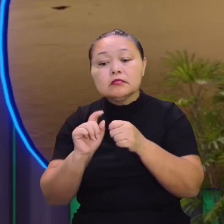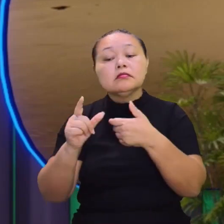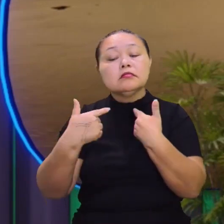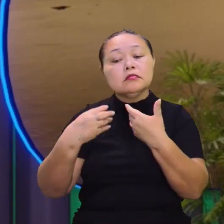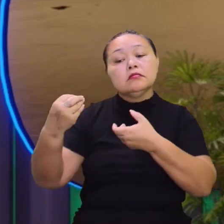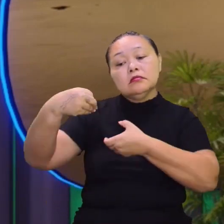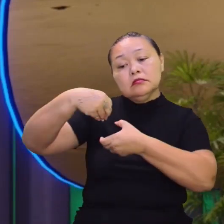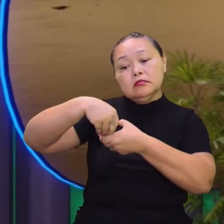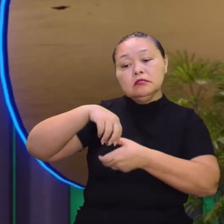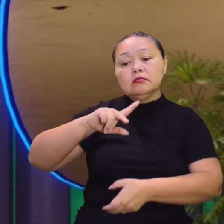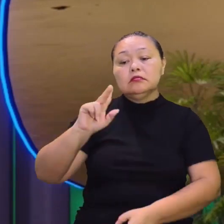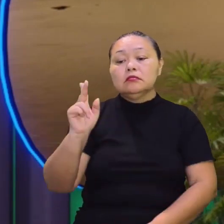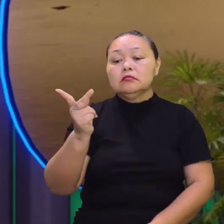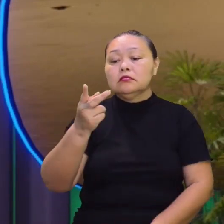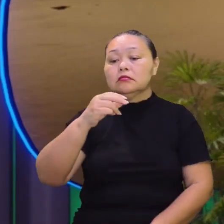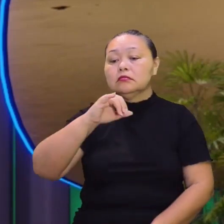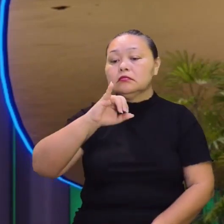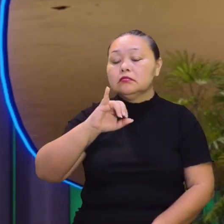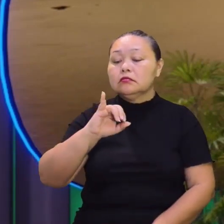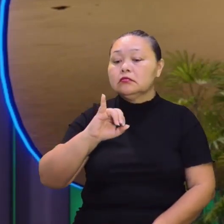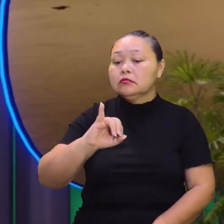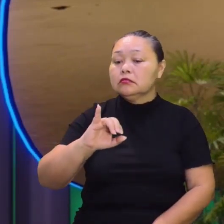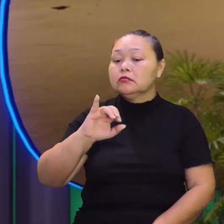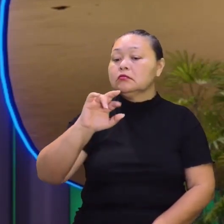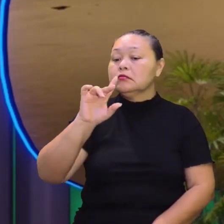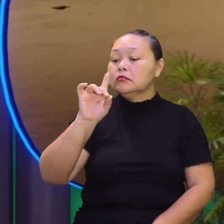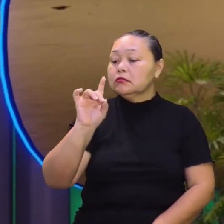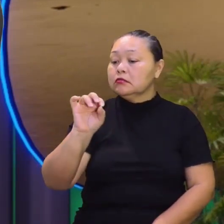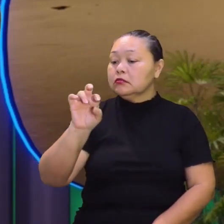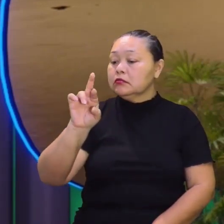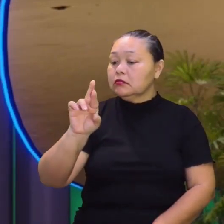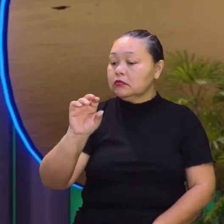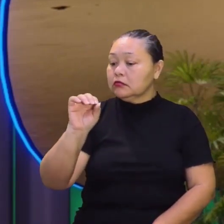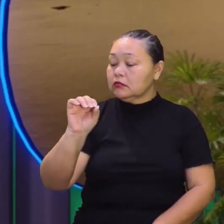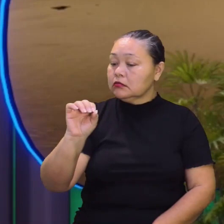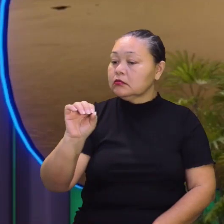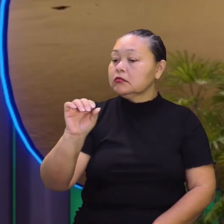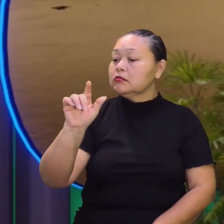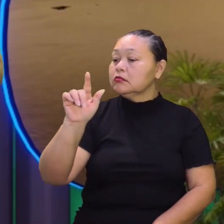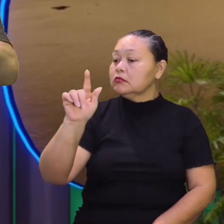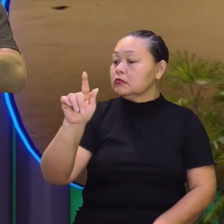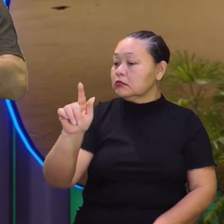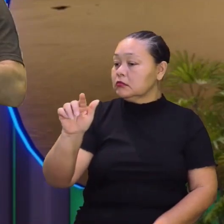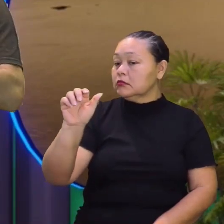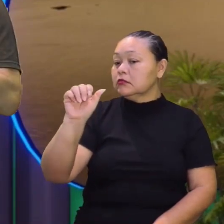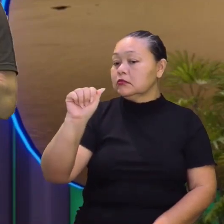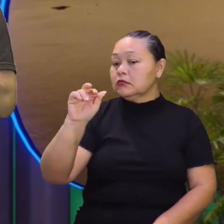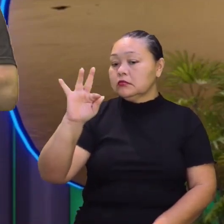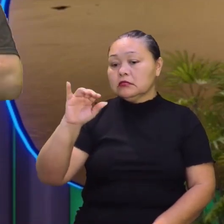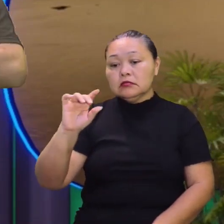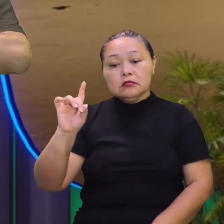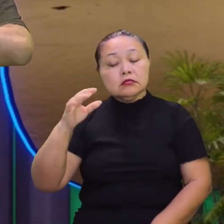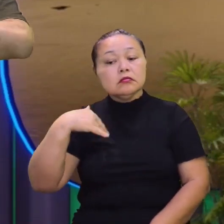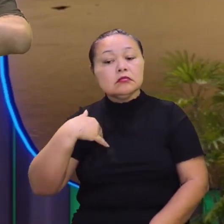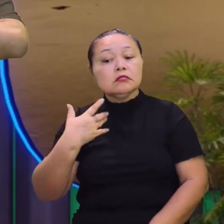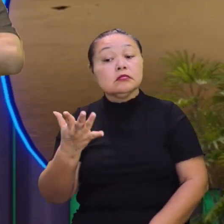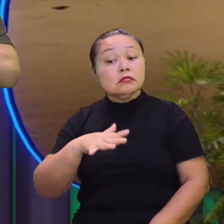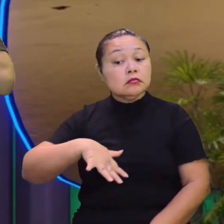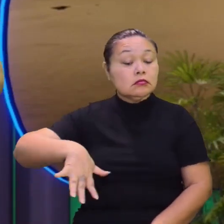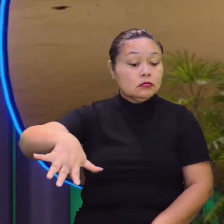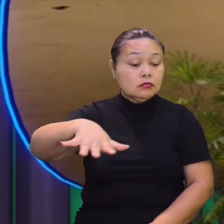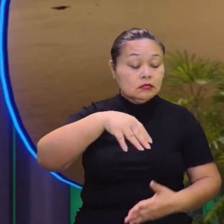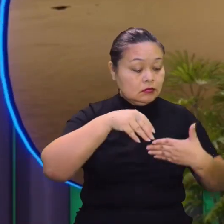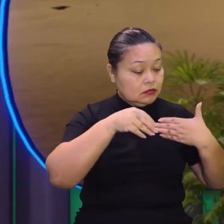da hidrografia. Muito bem. É isso, então, agora, o contexto da hidrovia é a gente entender